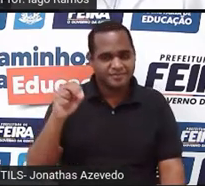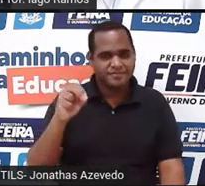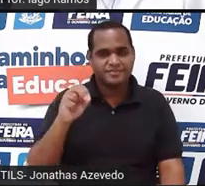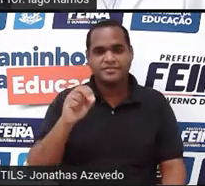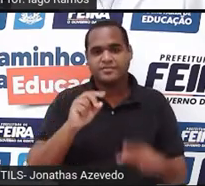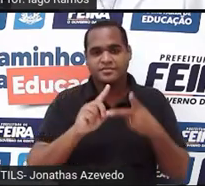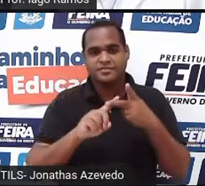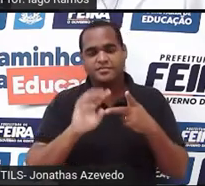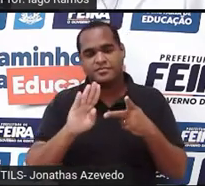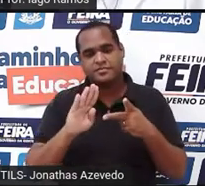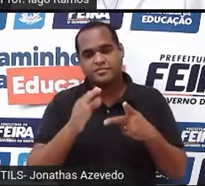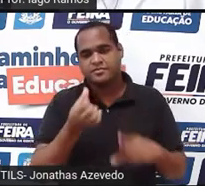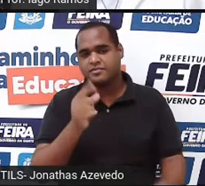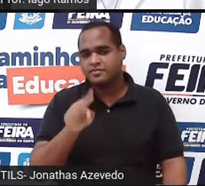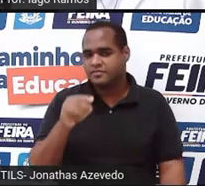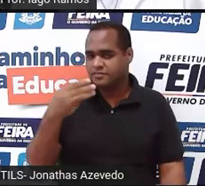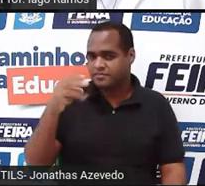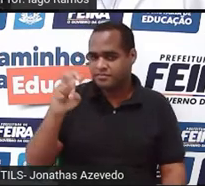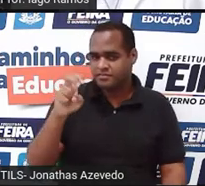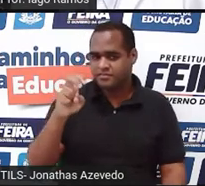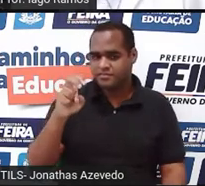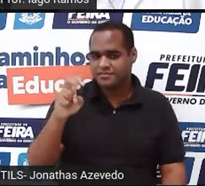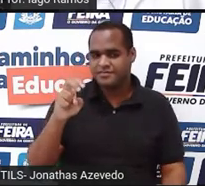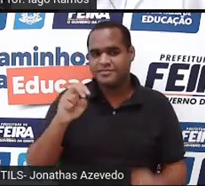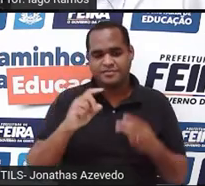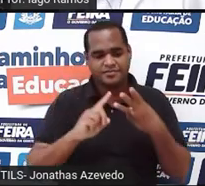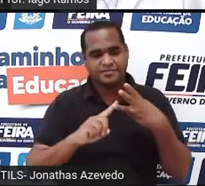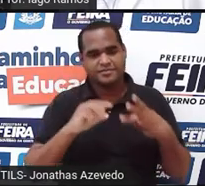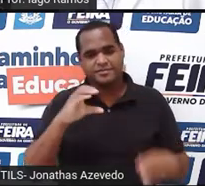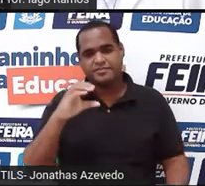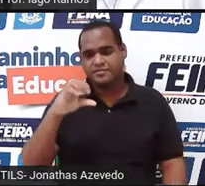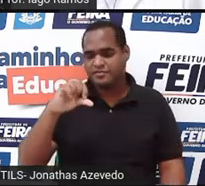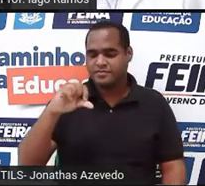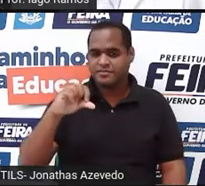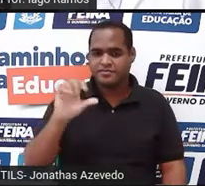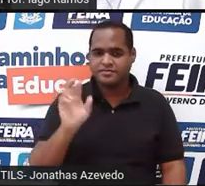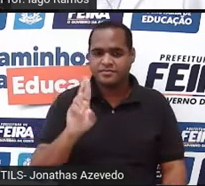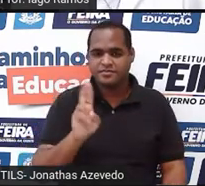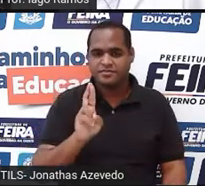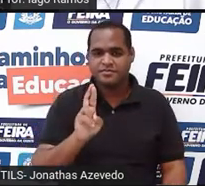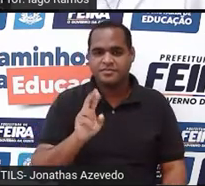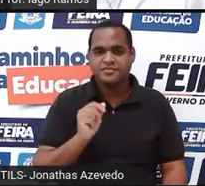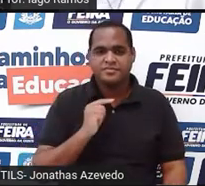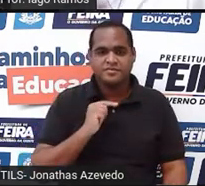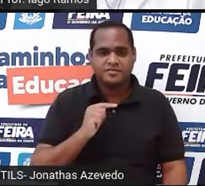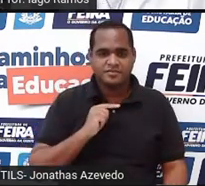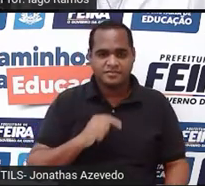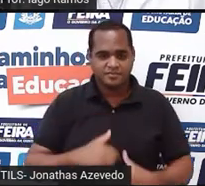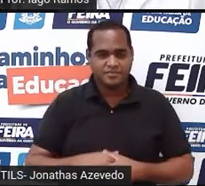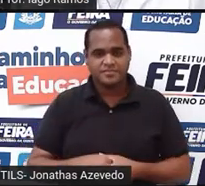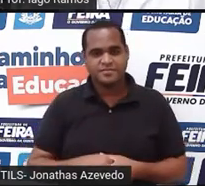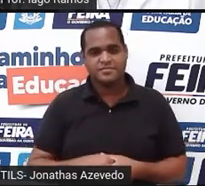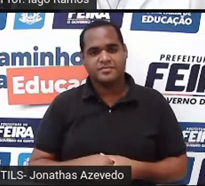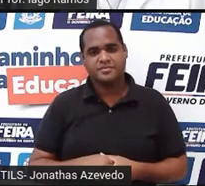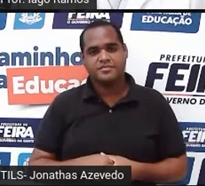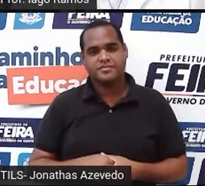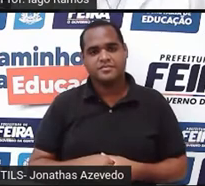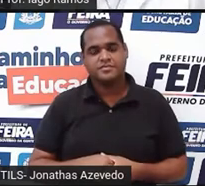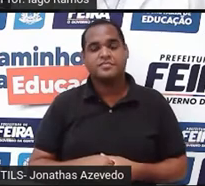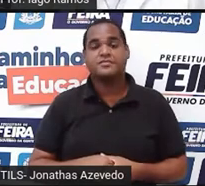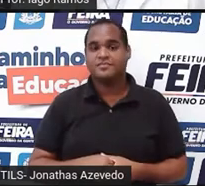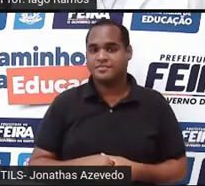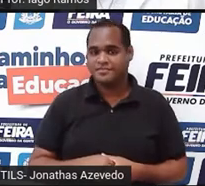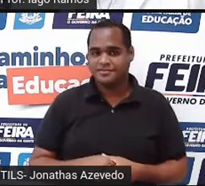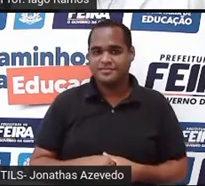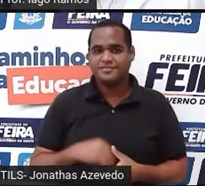letra b r$ 6 de 35 letras e nove reais dois lápis 1